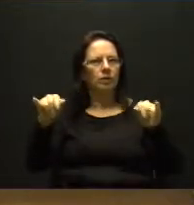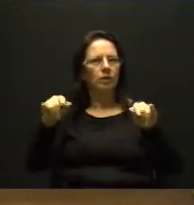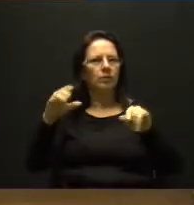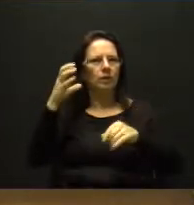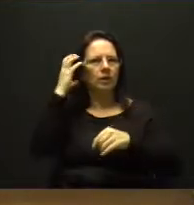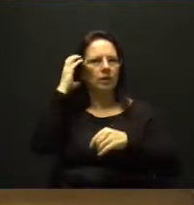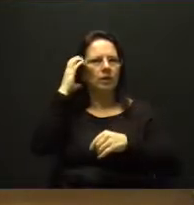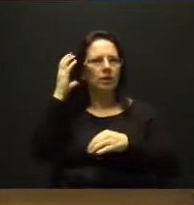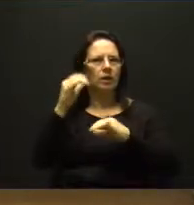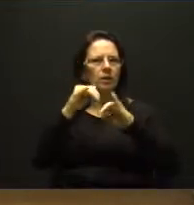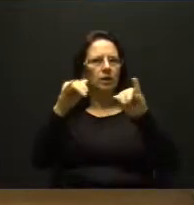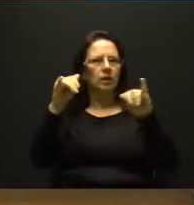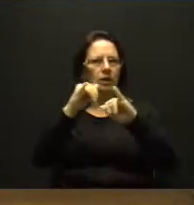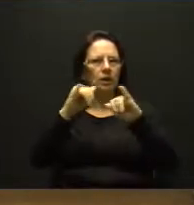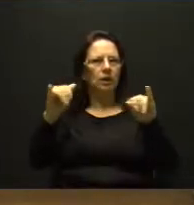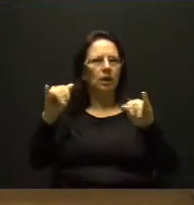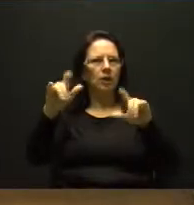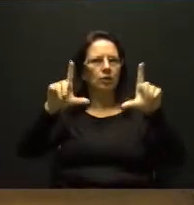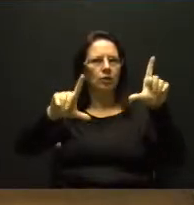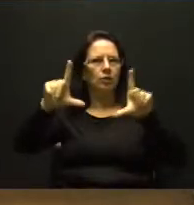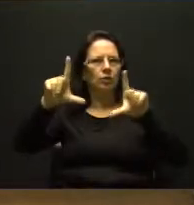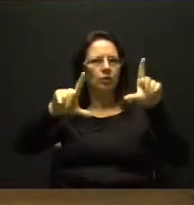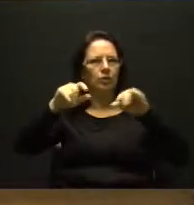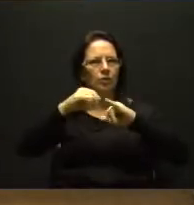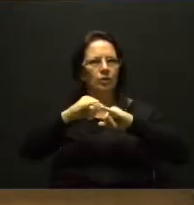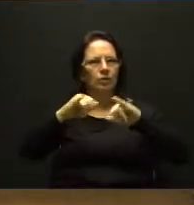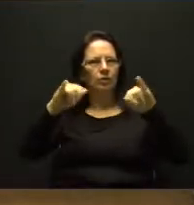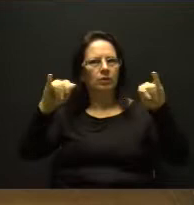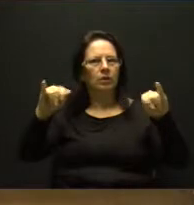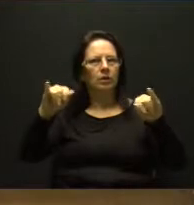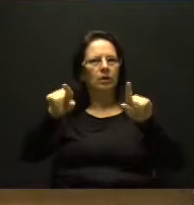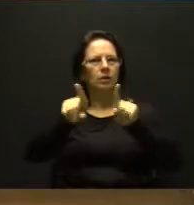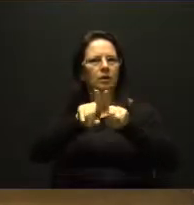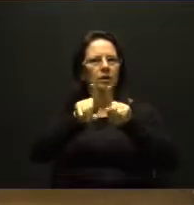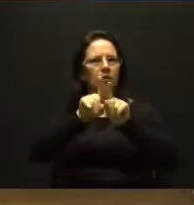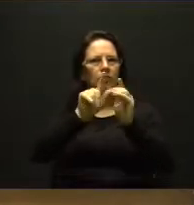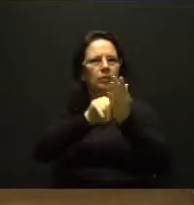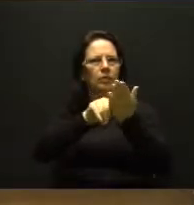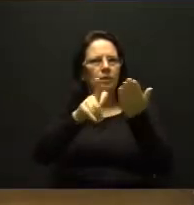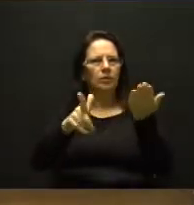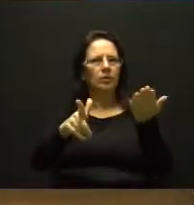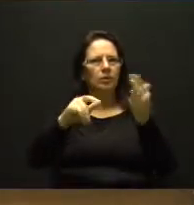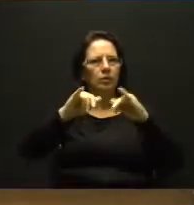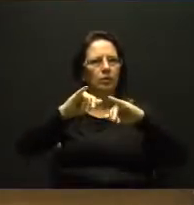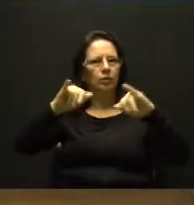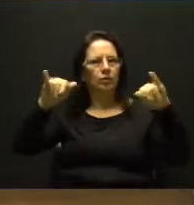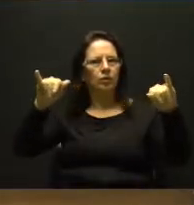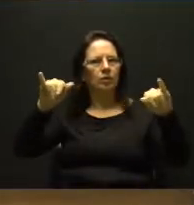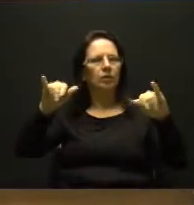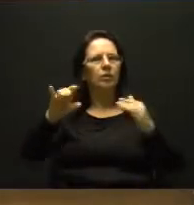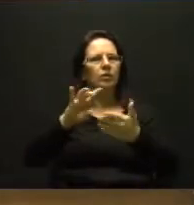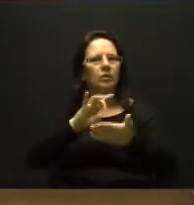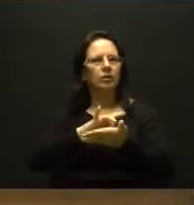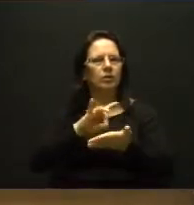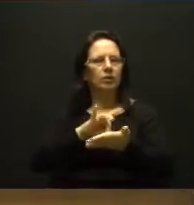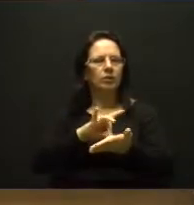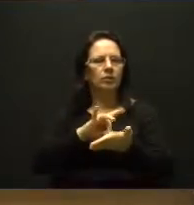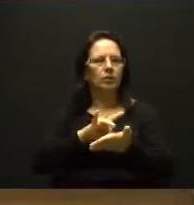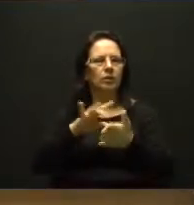rádio através da televisão através dos jornais para que pudesse realmente